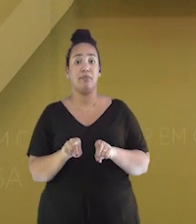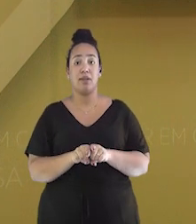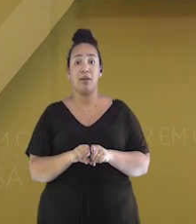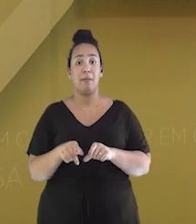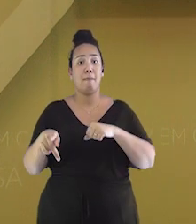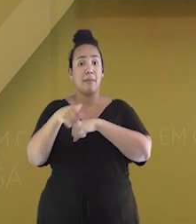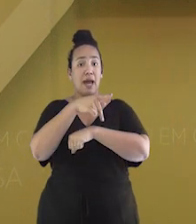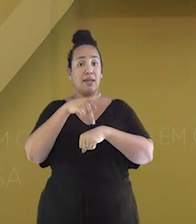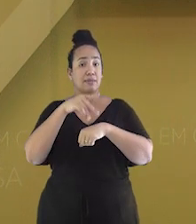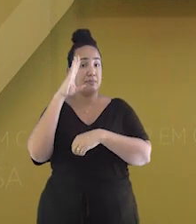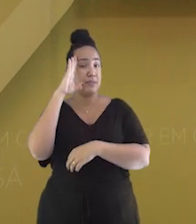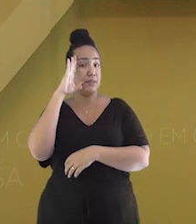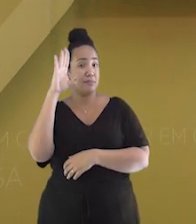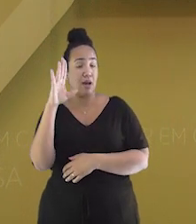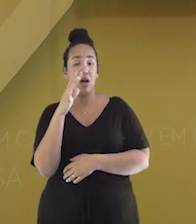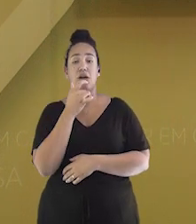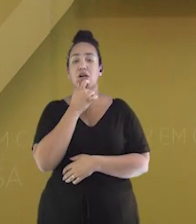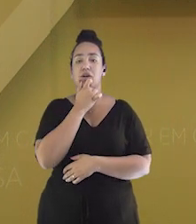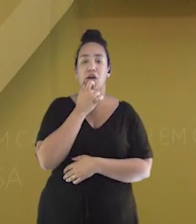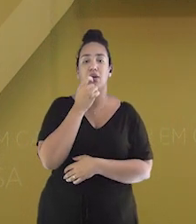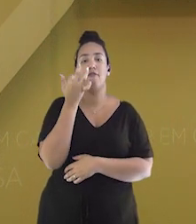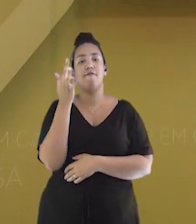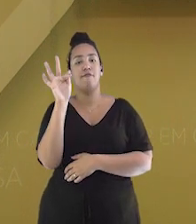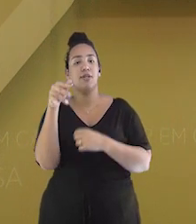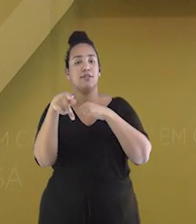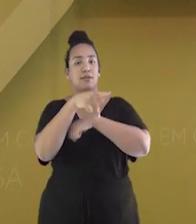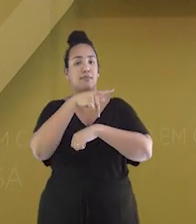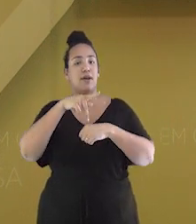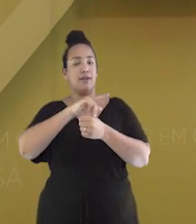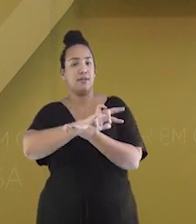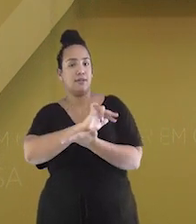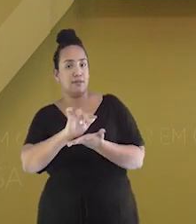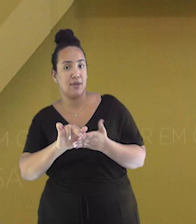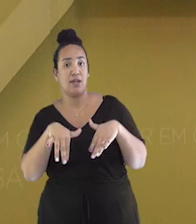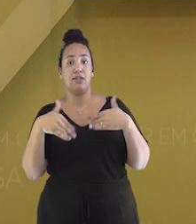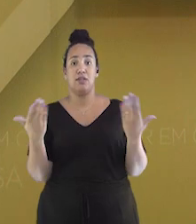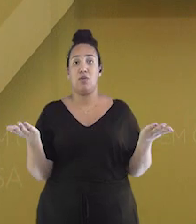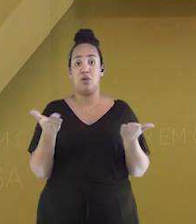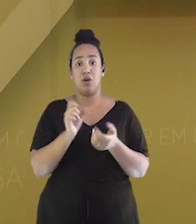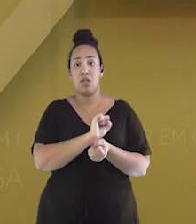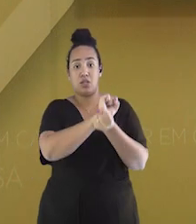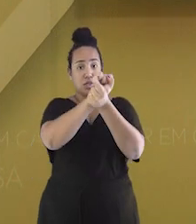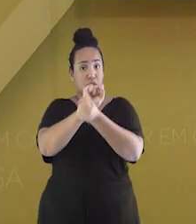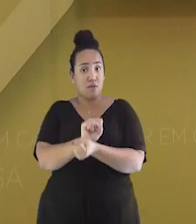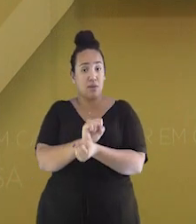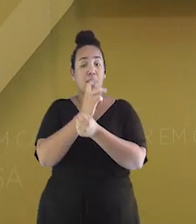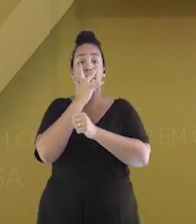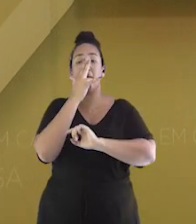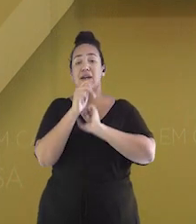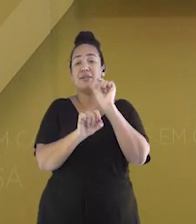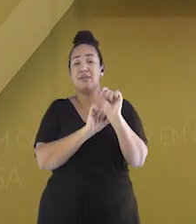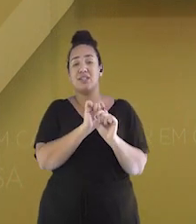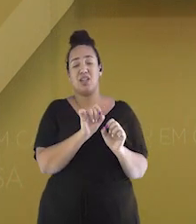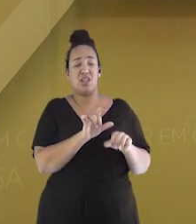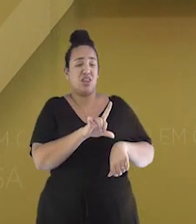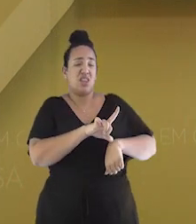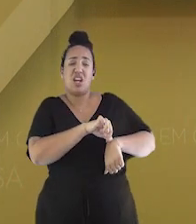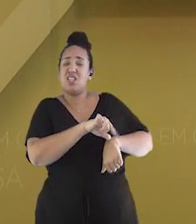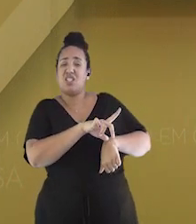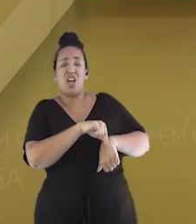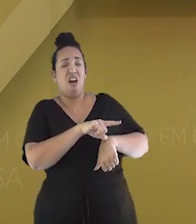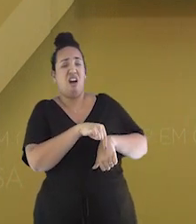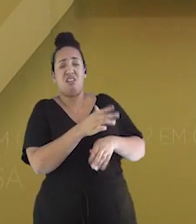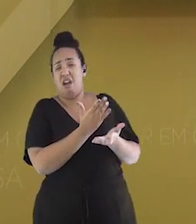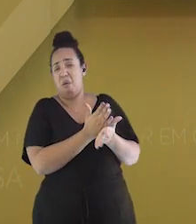potências, Inglaterra, França e outros países, a escravidão começa a ser vista como uma coisa atrasada, de outro tempo.